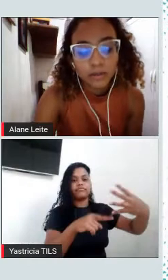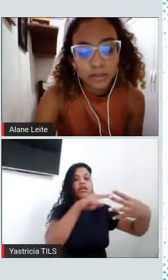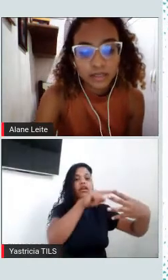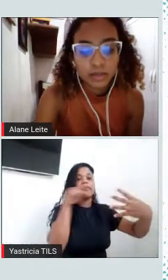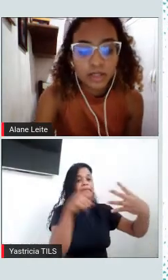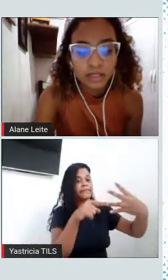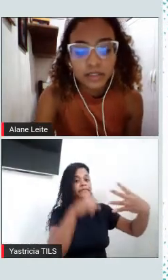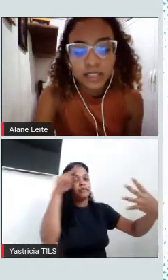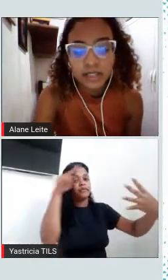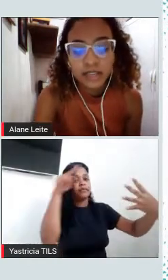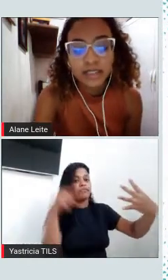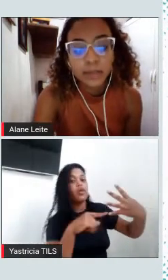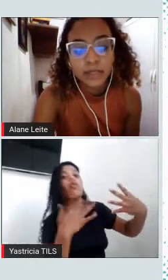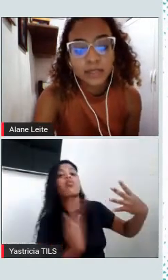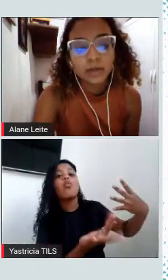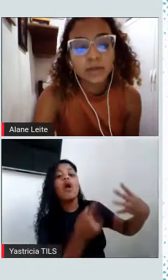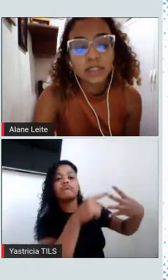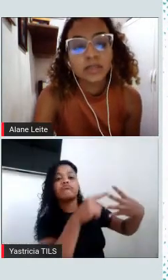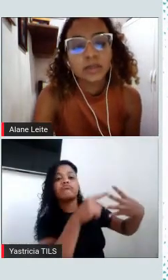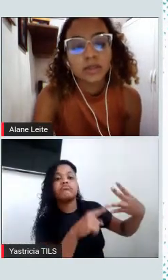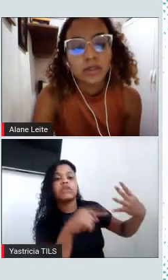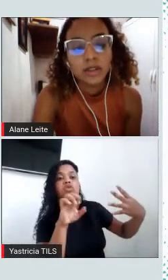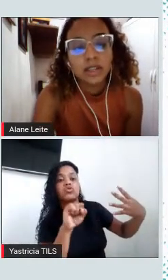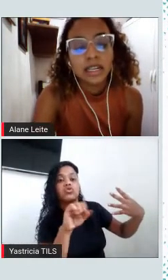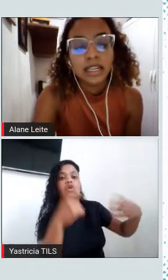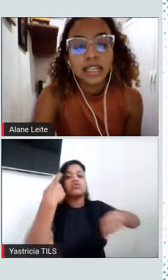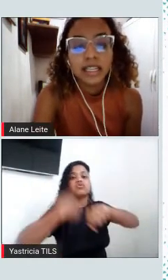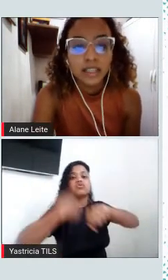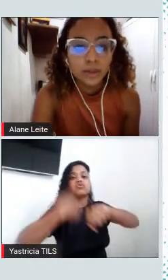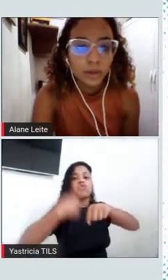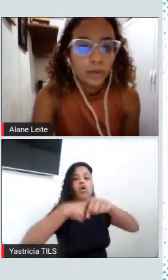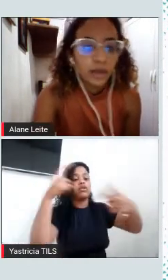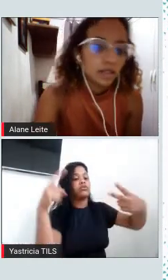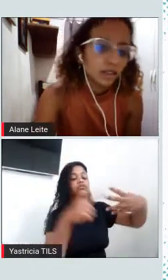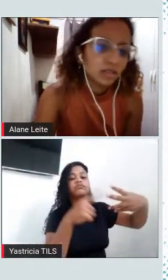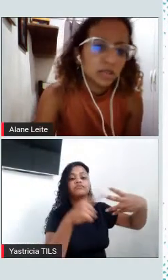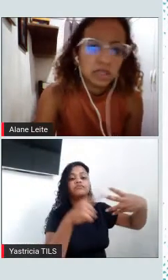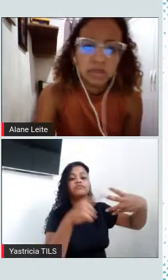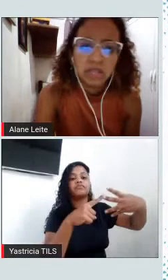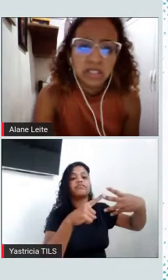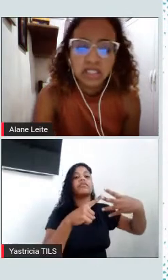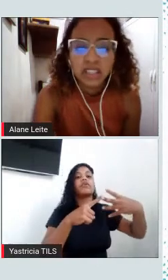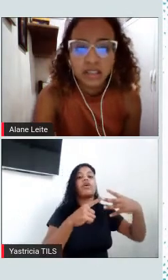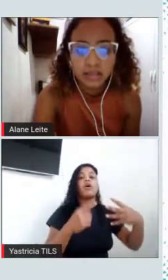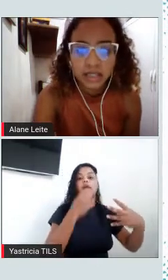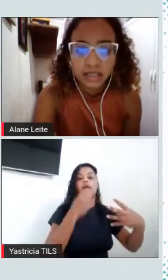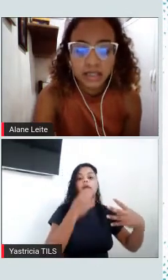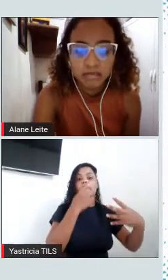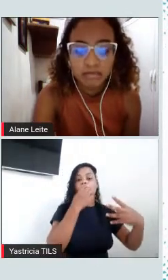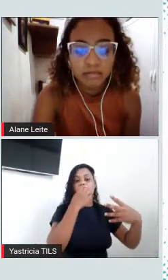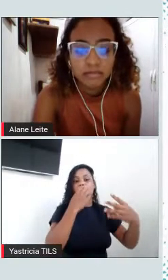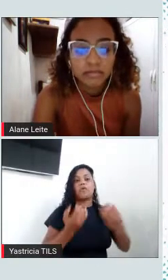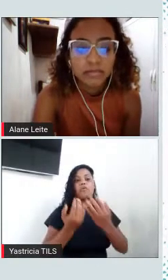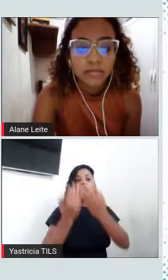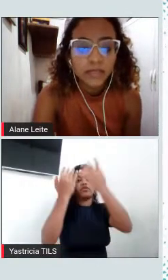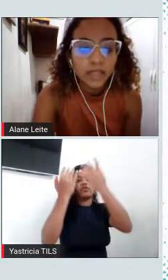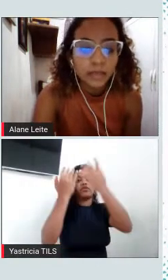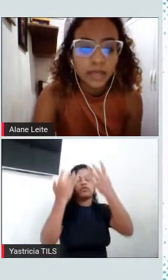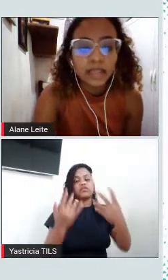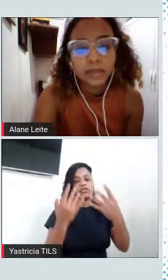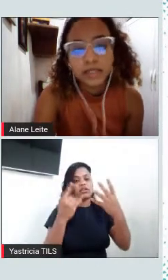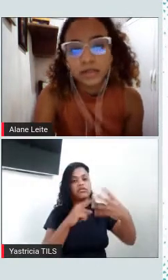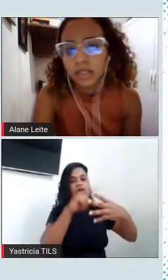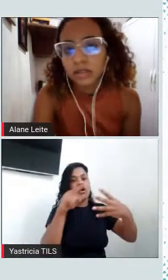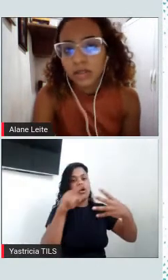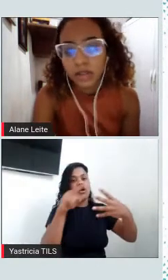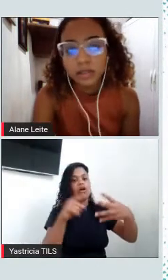vaporização ou sublimação. Solidificação ela vai estar passando do estado líquido para sólido, então acho que já não é, não é isso?